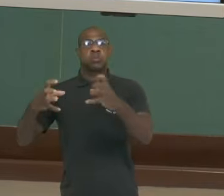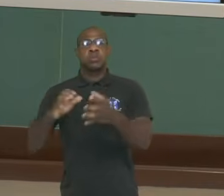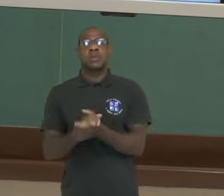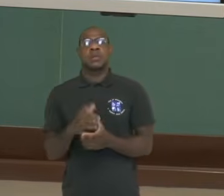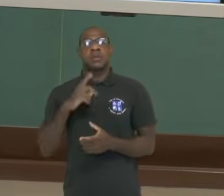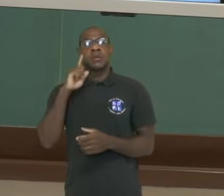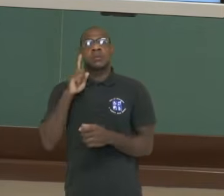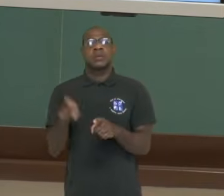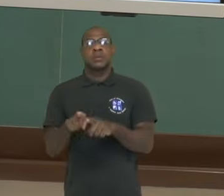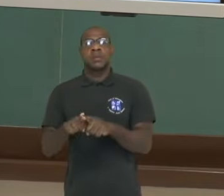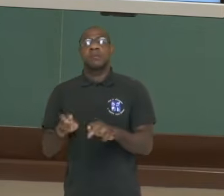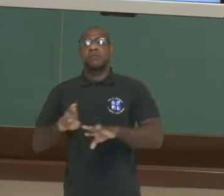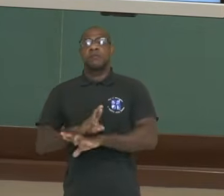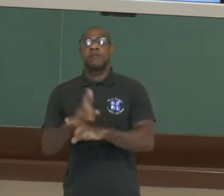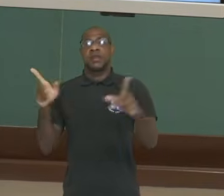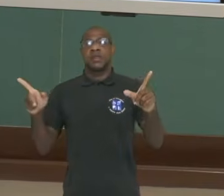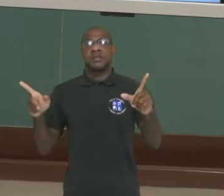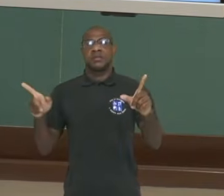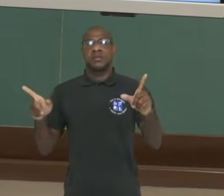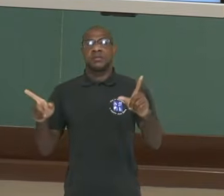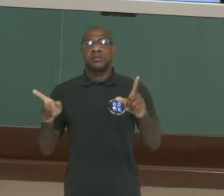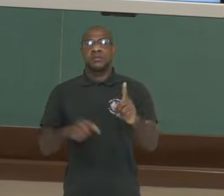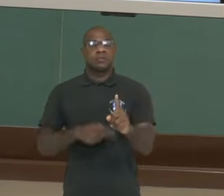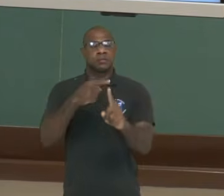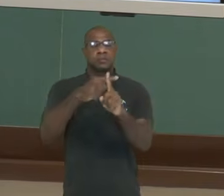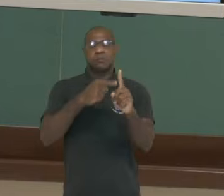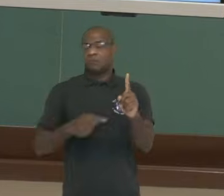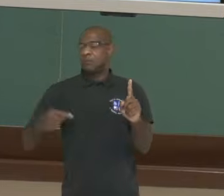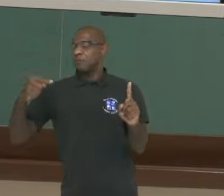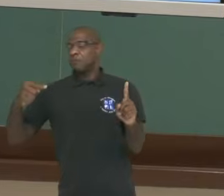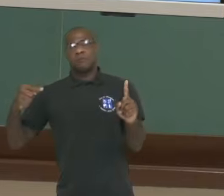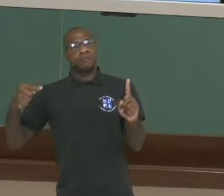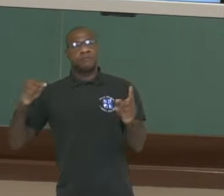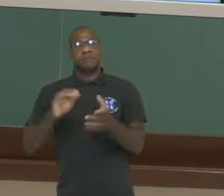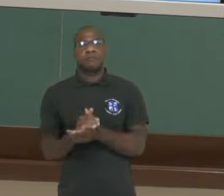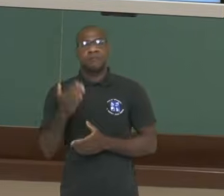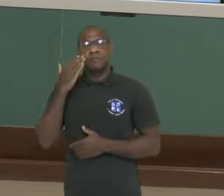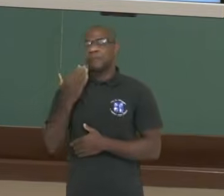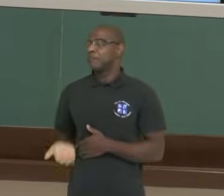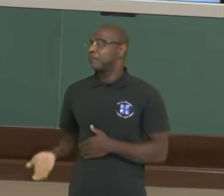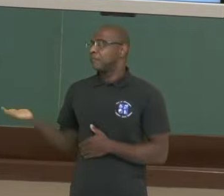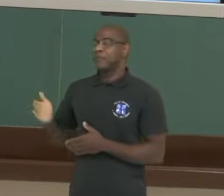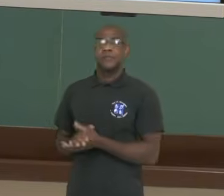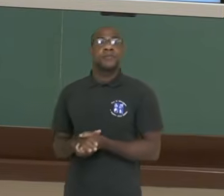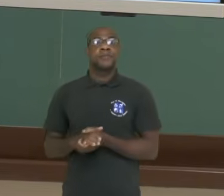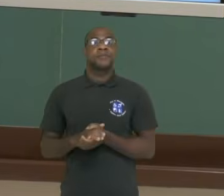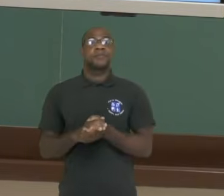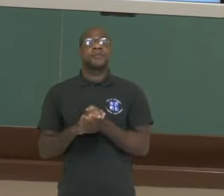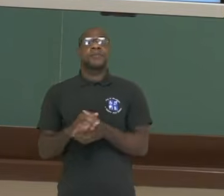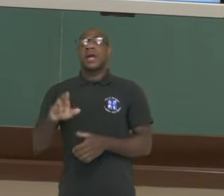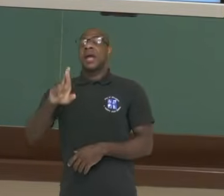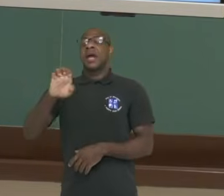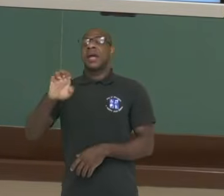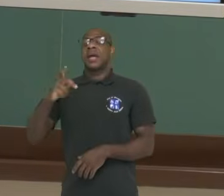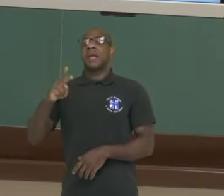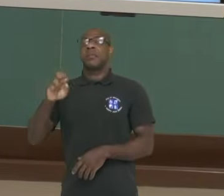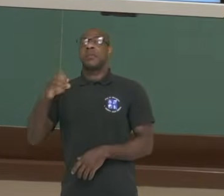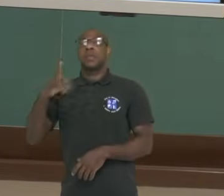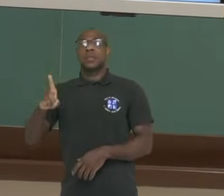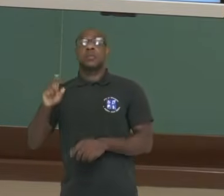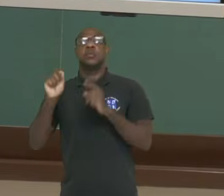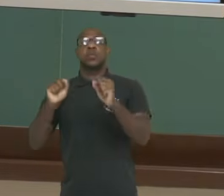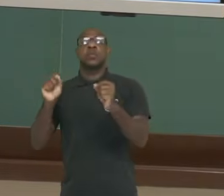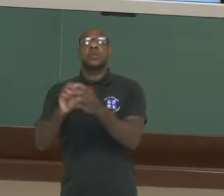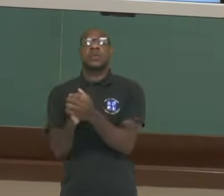cargas opostas. Olha aqui, ó, o negativo e o positivo, no caso da atração. Na repulsão, as